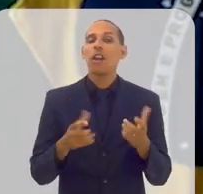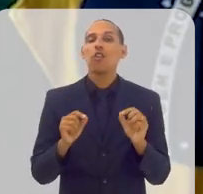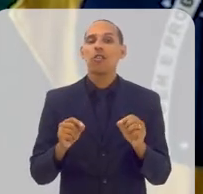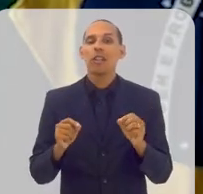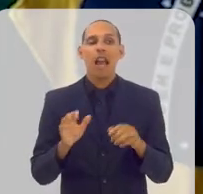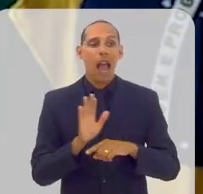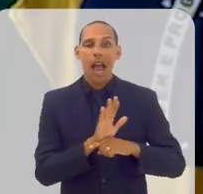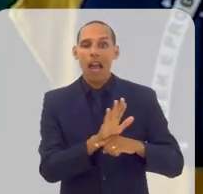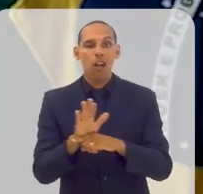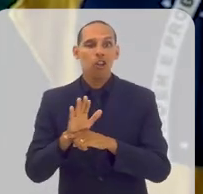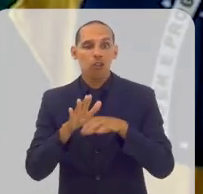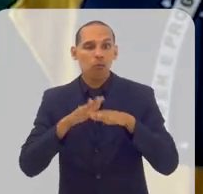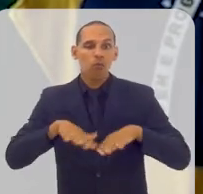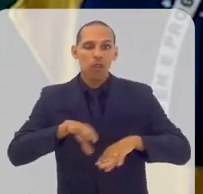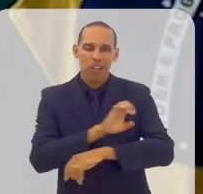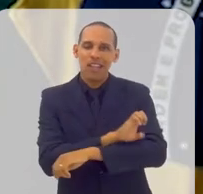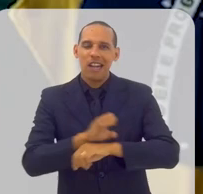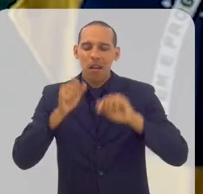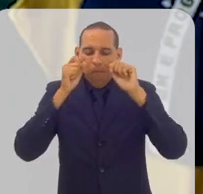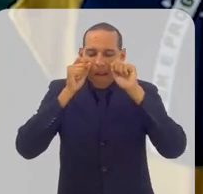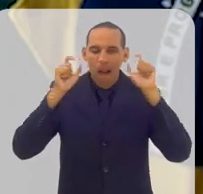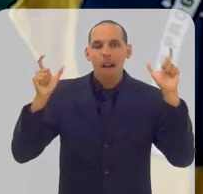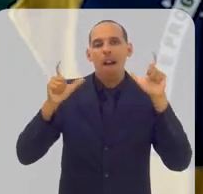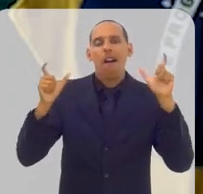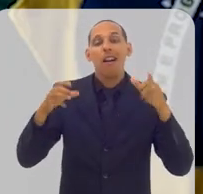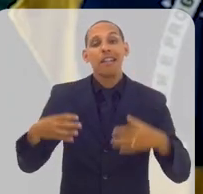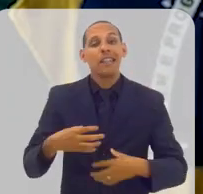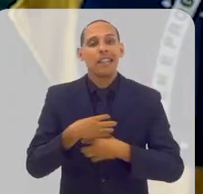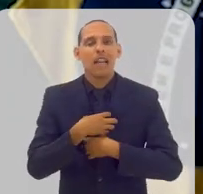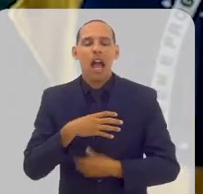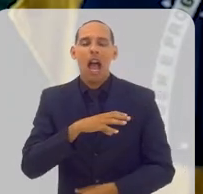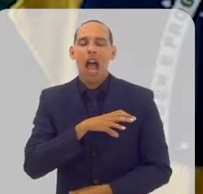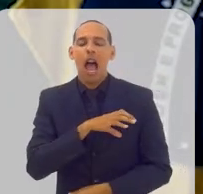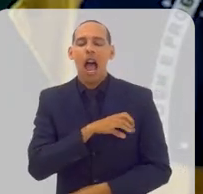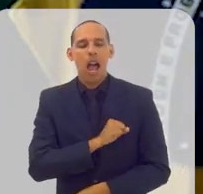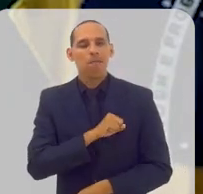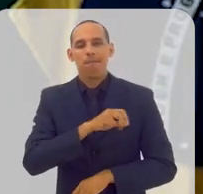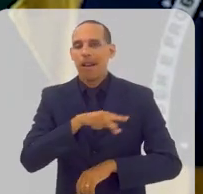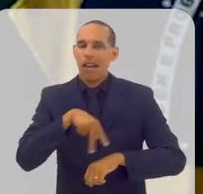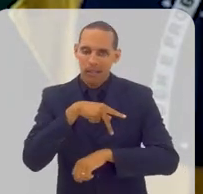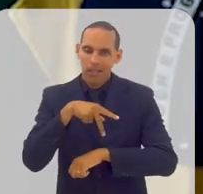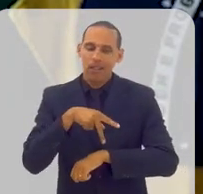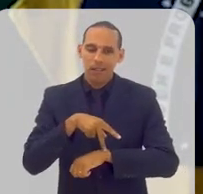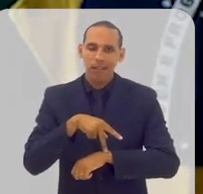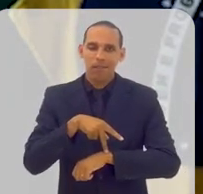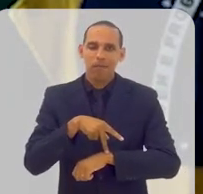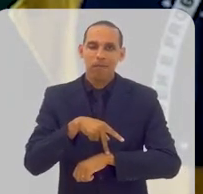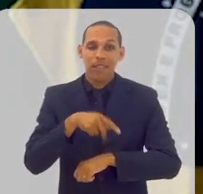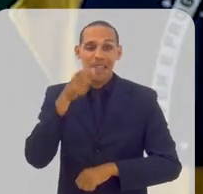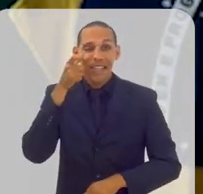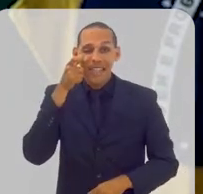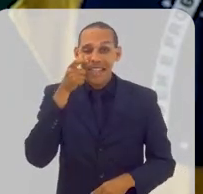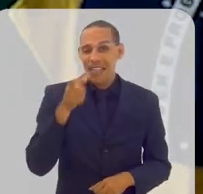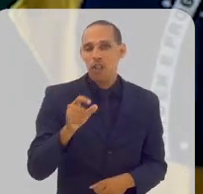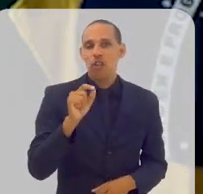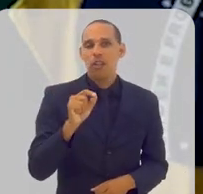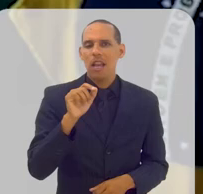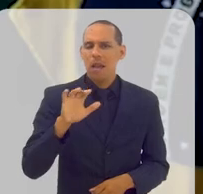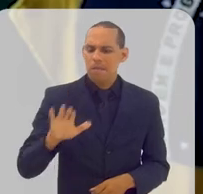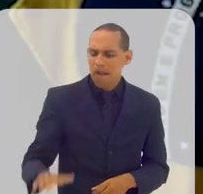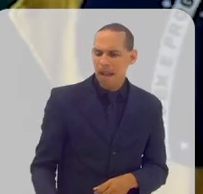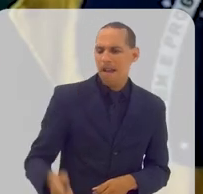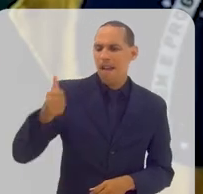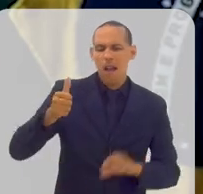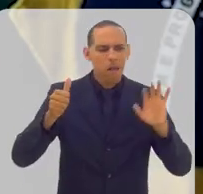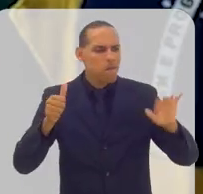procurando despertar nos nossos estagiários o sentimento de amor à pátria, o interesse em